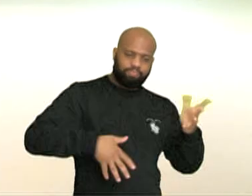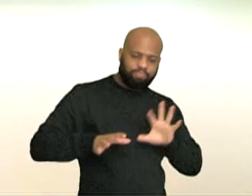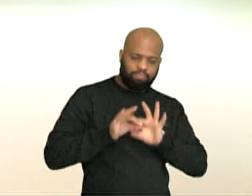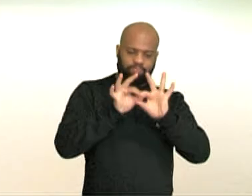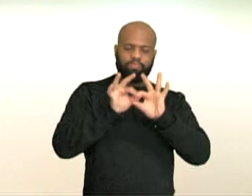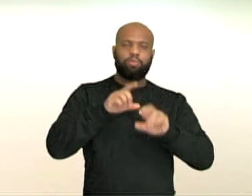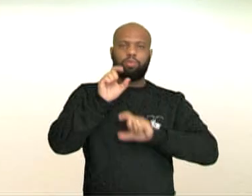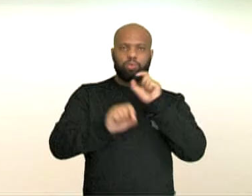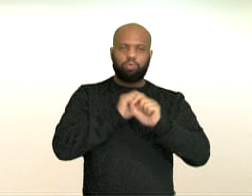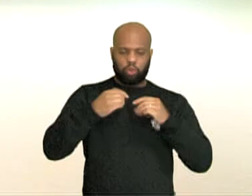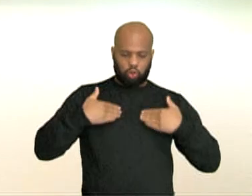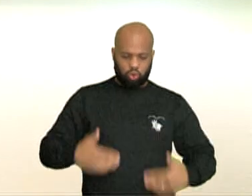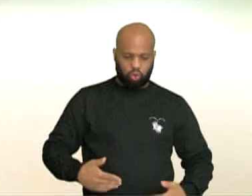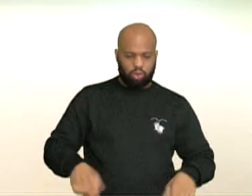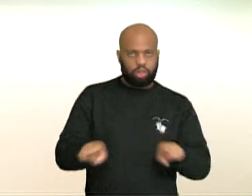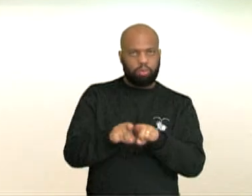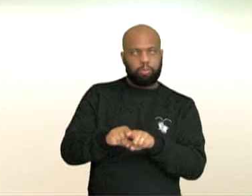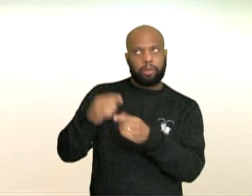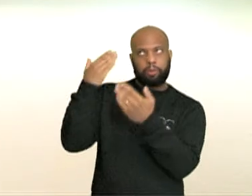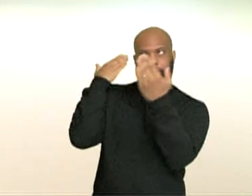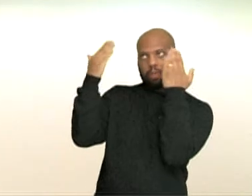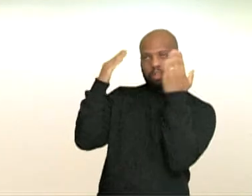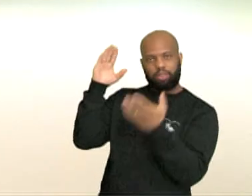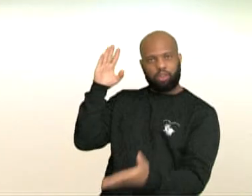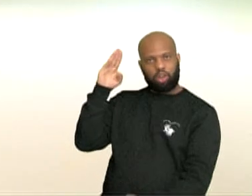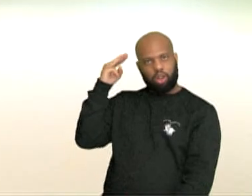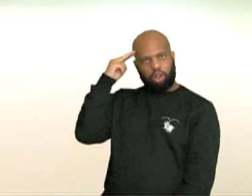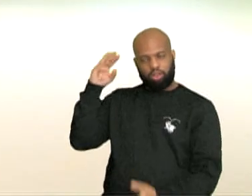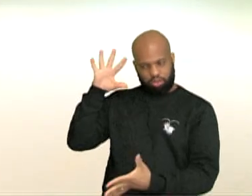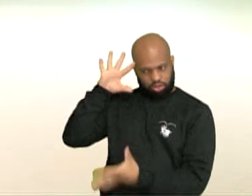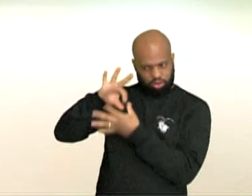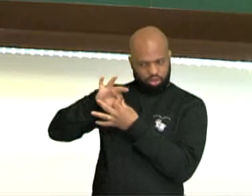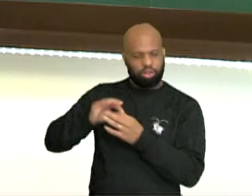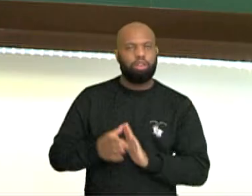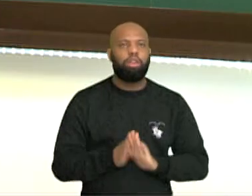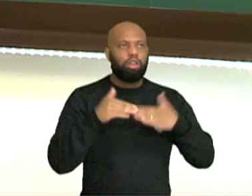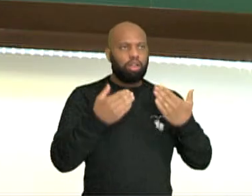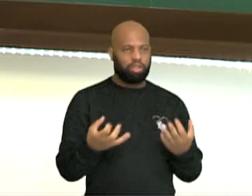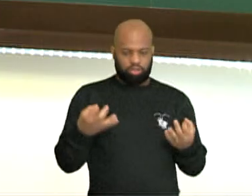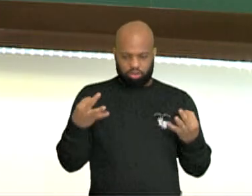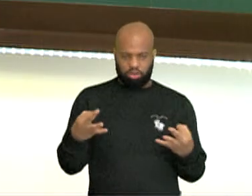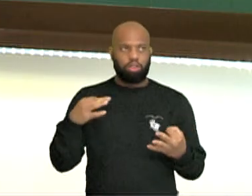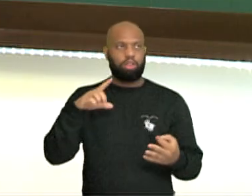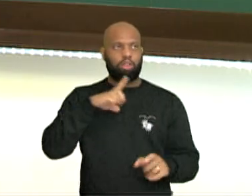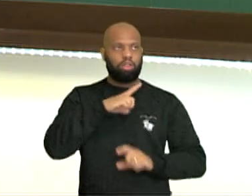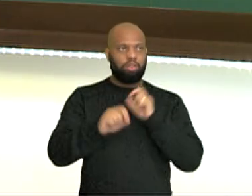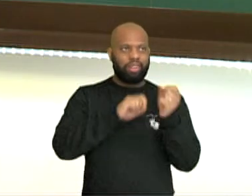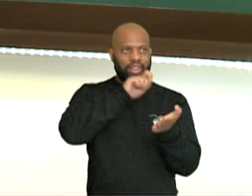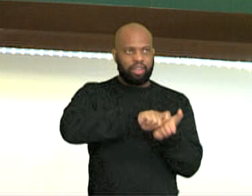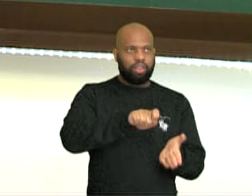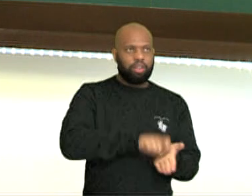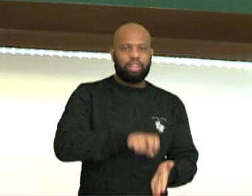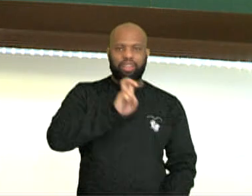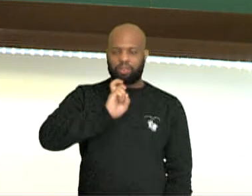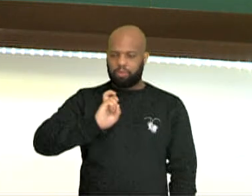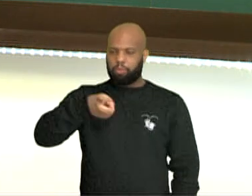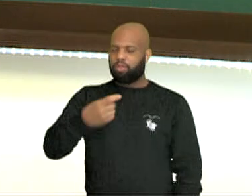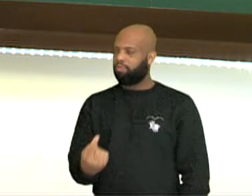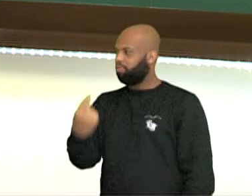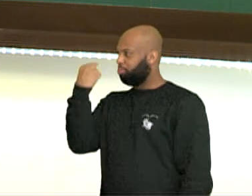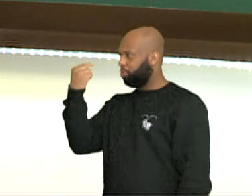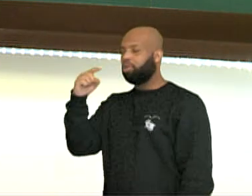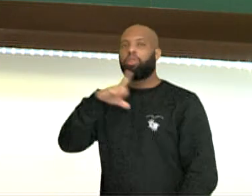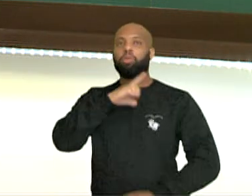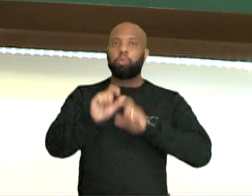nosso corpo físico e mental. O yoga tem escritos que datam de mais de 5.000 anos